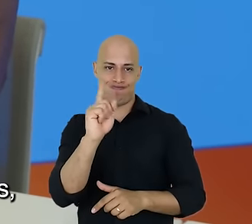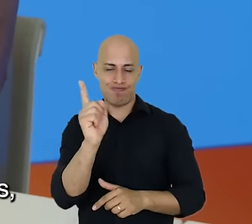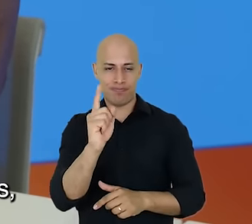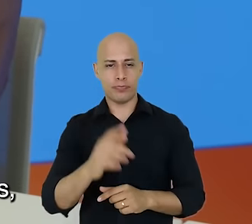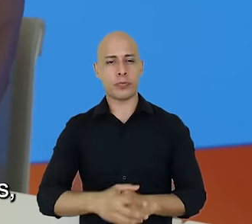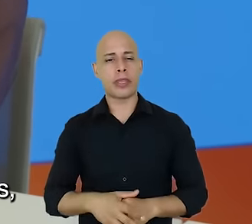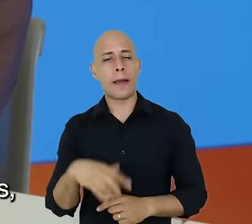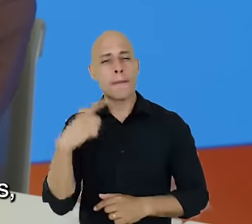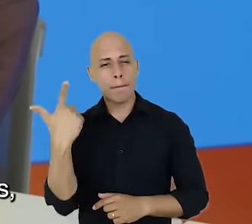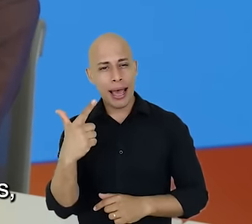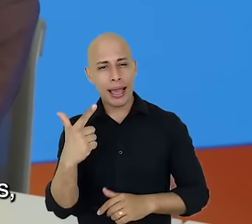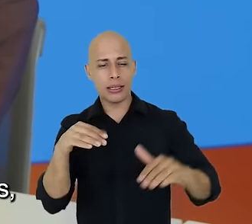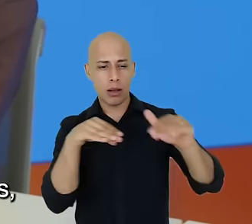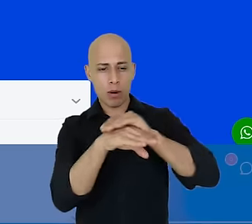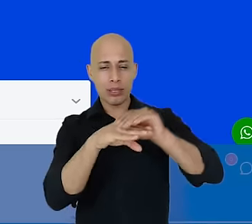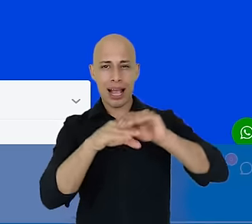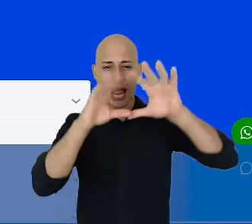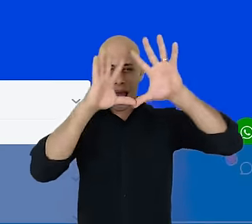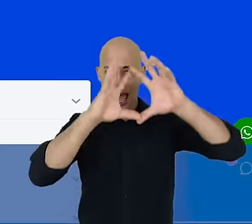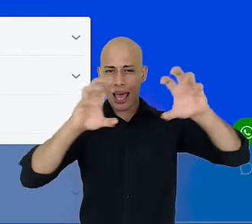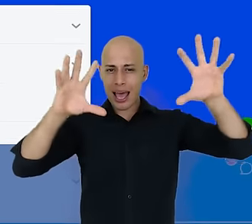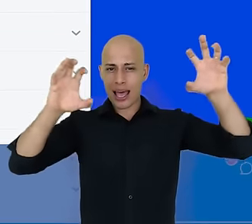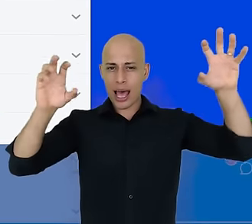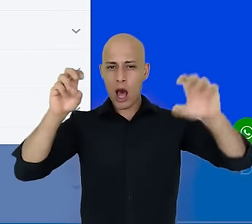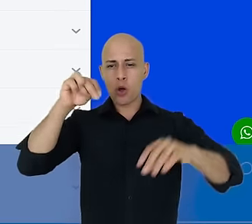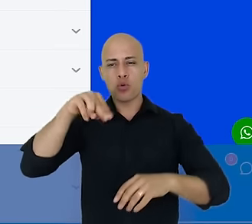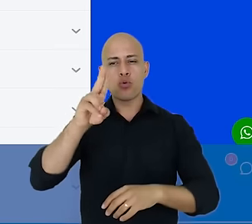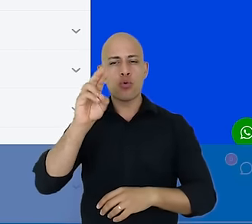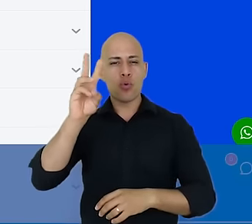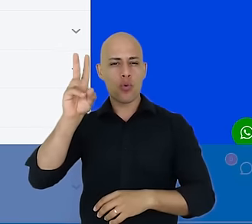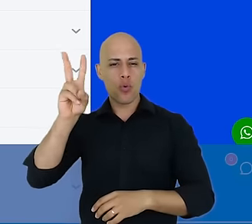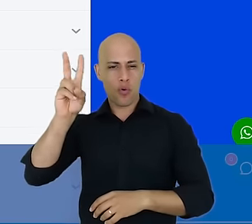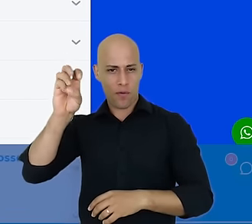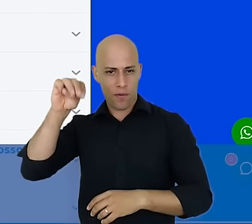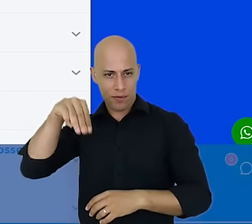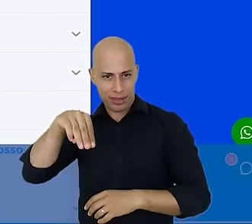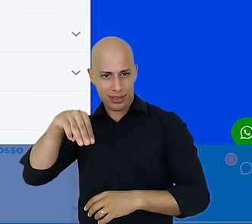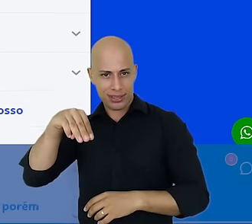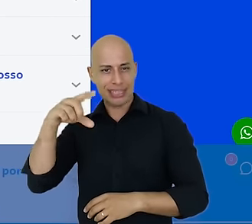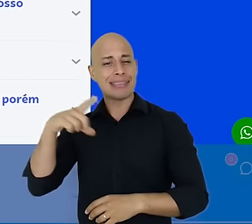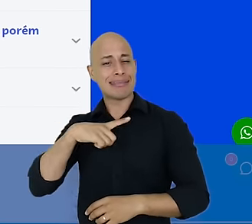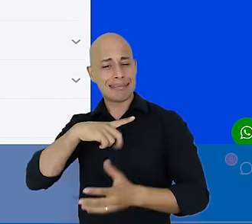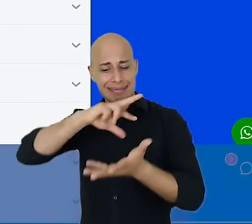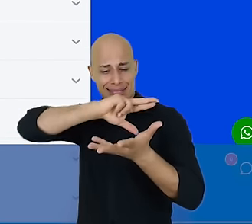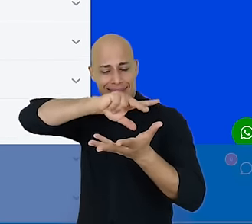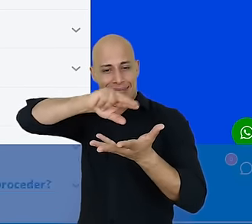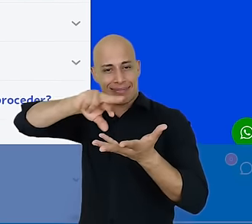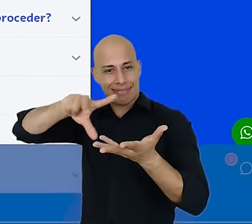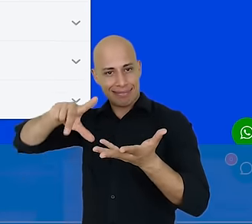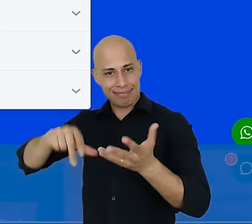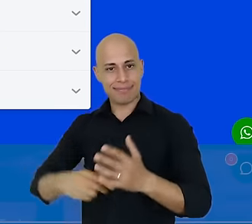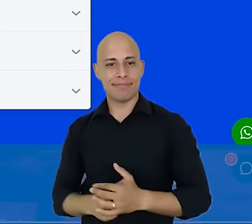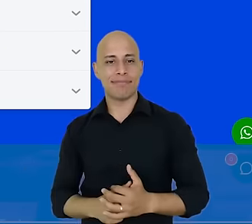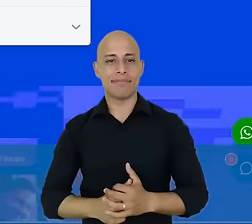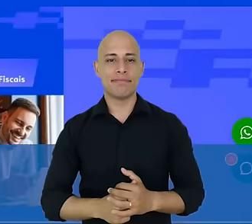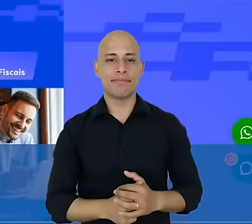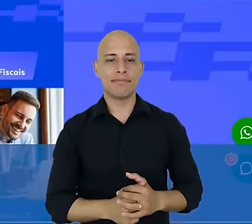armazenamento em nuvem emissão dos documentos a segurança das informações tudo que ele veem trazendo pra gente né